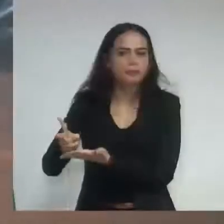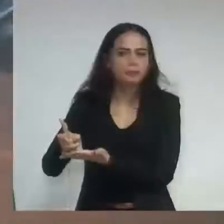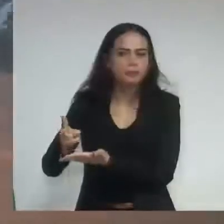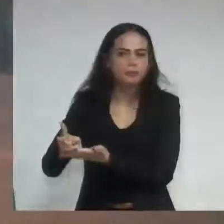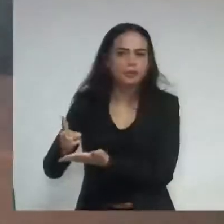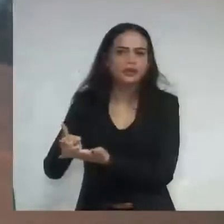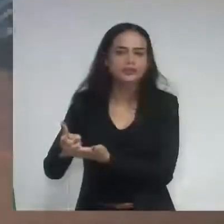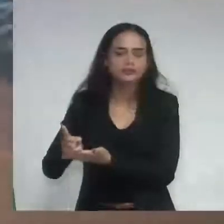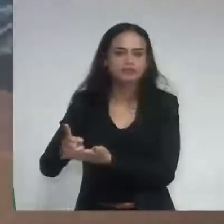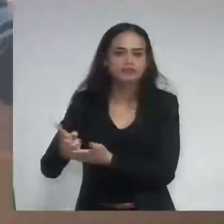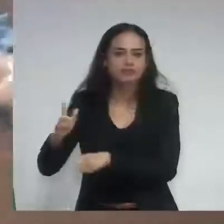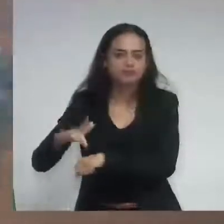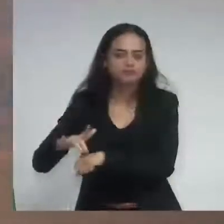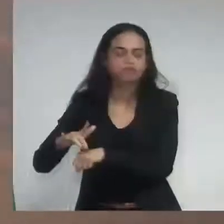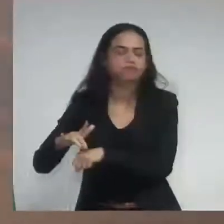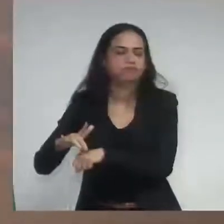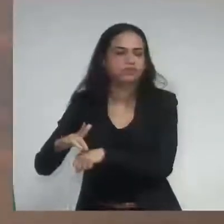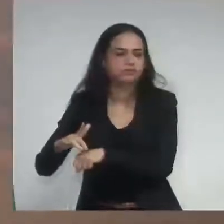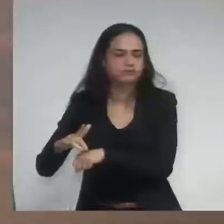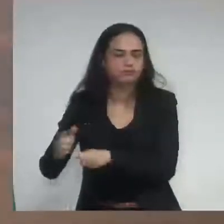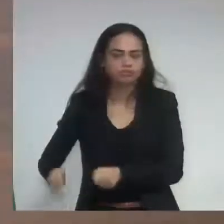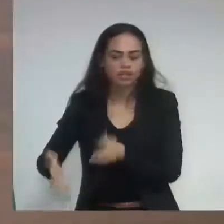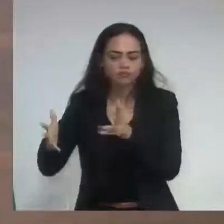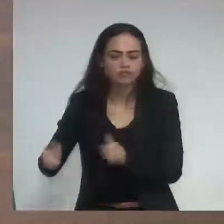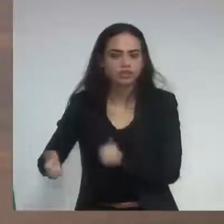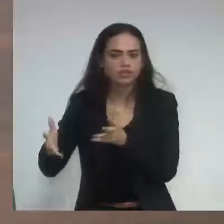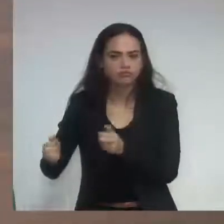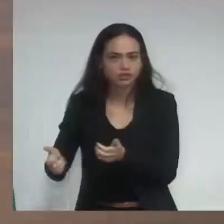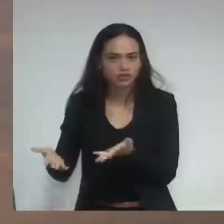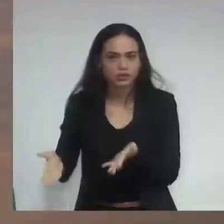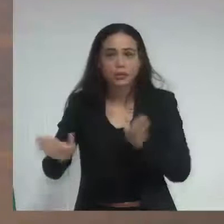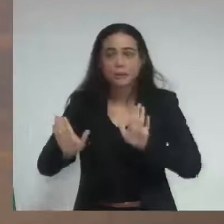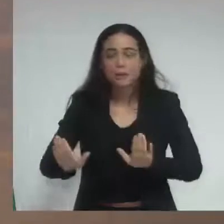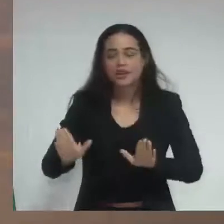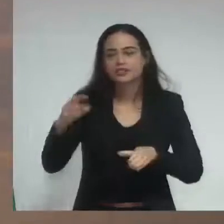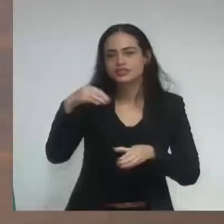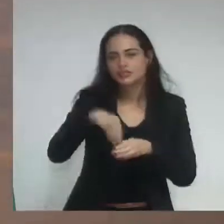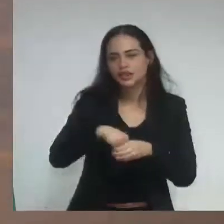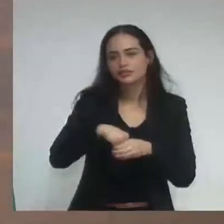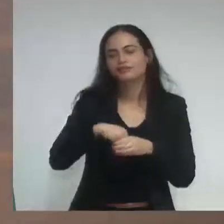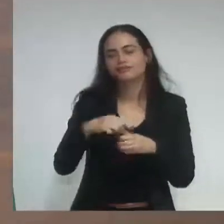né? Do tamanho do mundo, muito maior do que outra região.